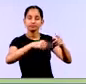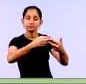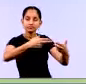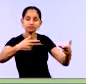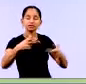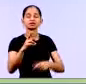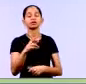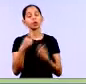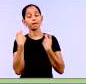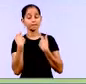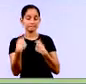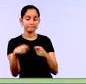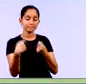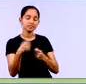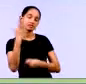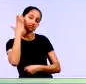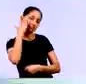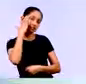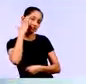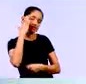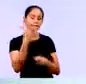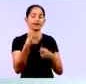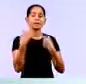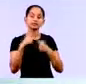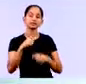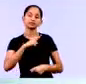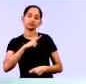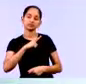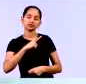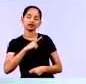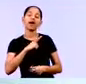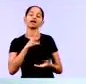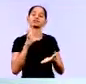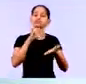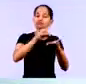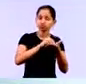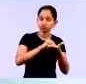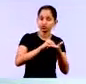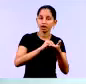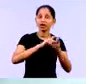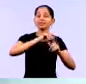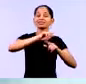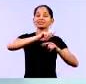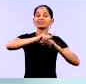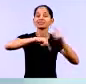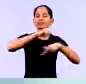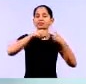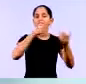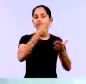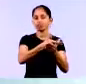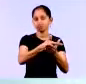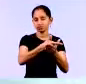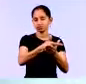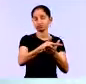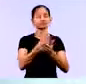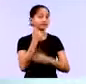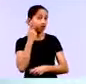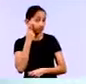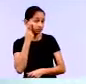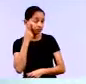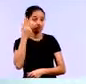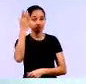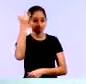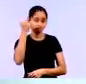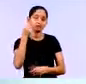Então, é uma possibilidade, né? Como eu já falei no início, o orçamento de matérias-primas ele vai me possibilitar